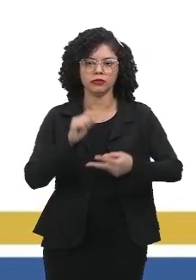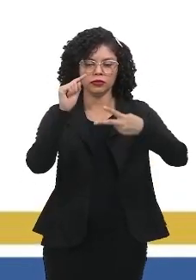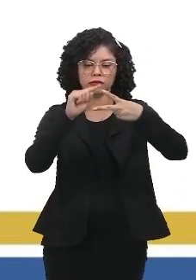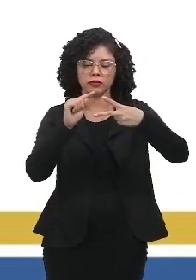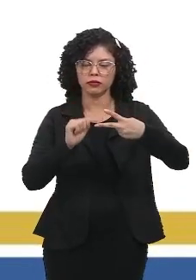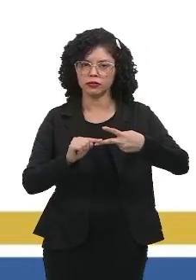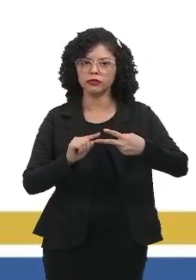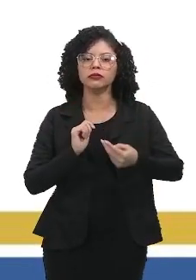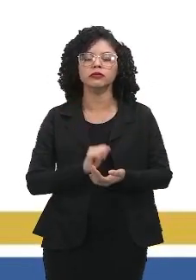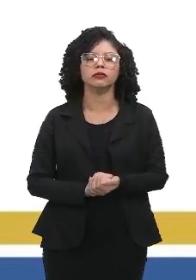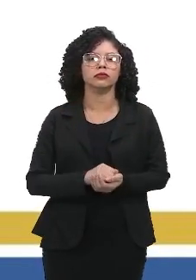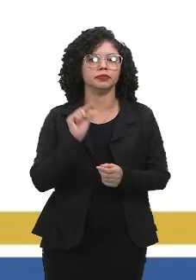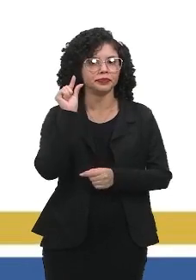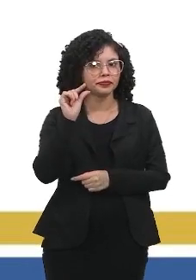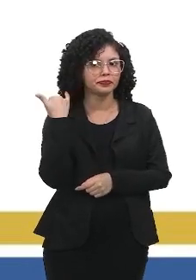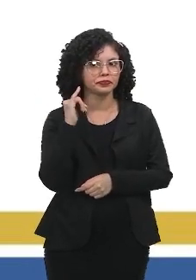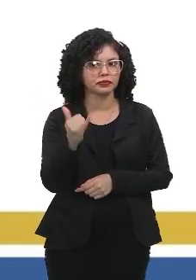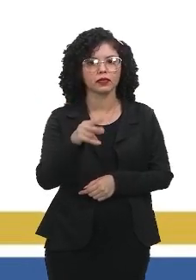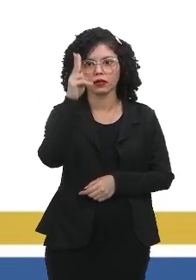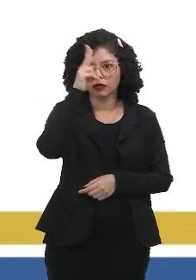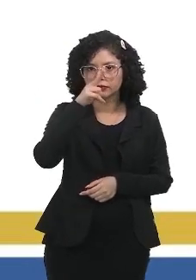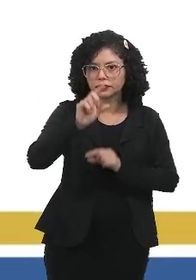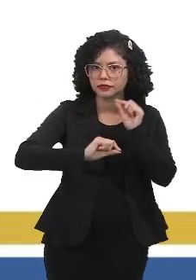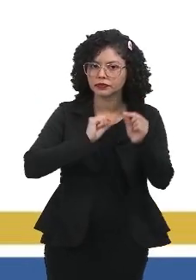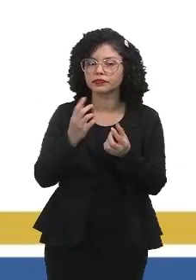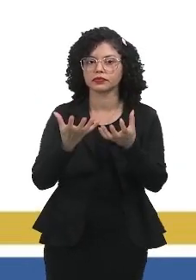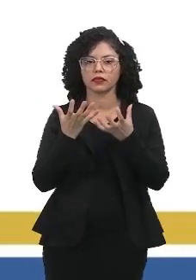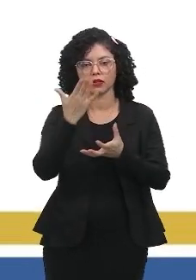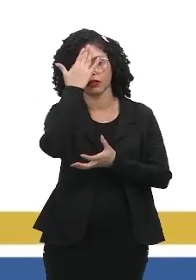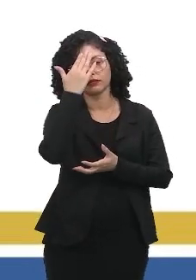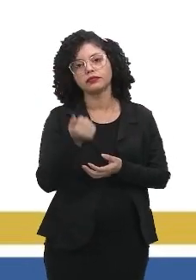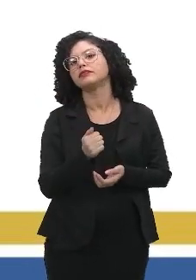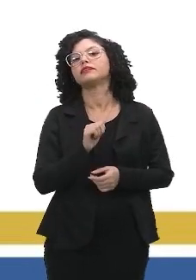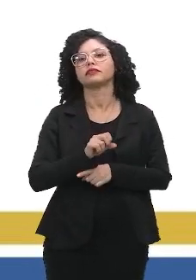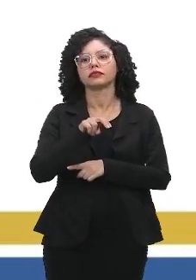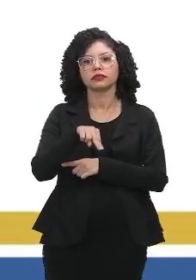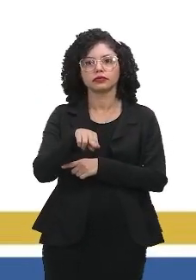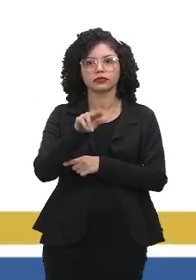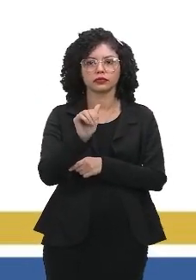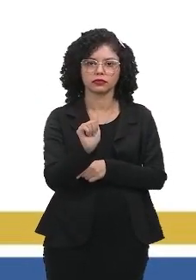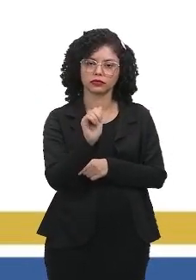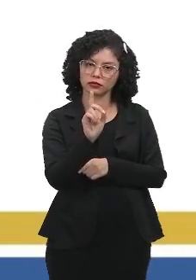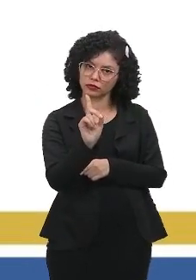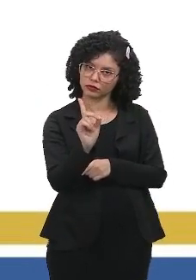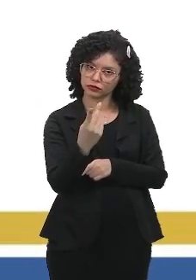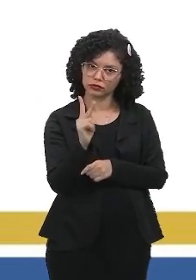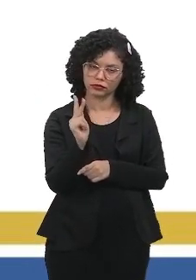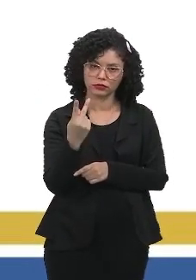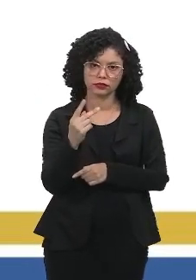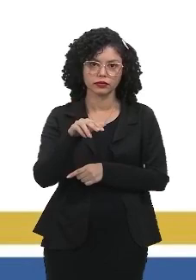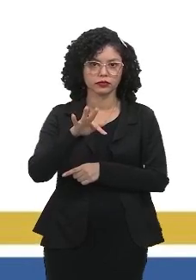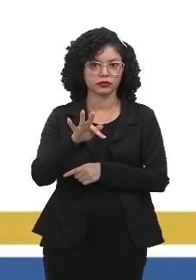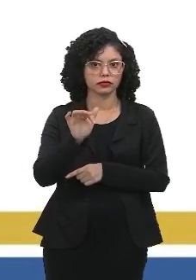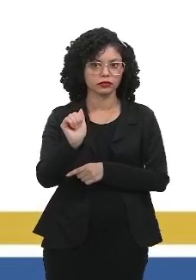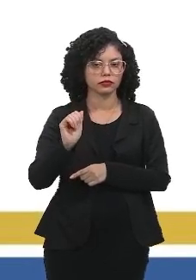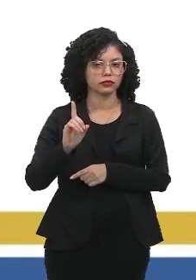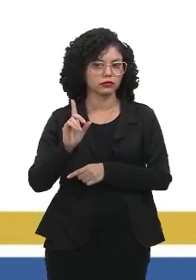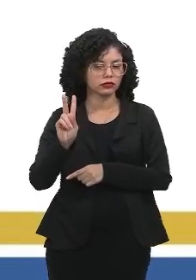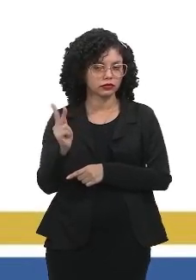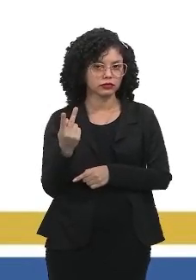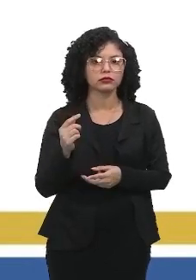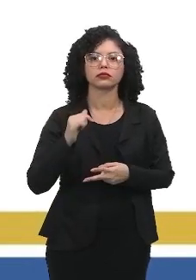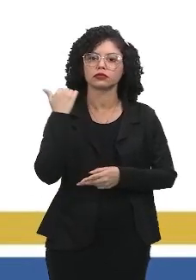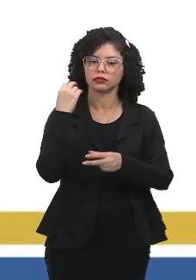ATPS pouca energia produzida mas lembrem que eu quero saber é do NAD e do FAD principalmente do NAD transportadores de